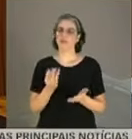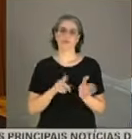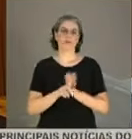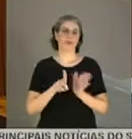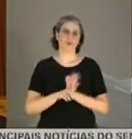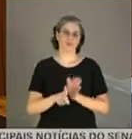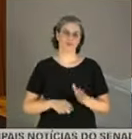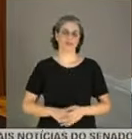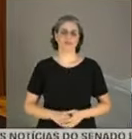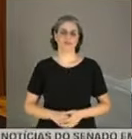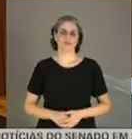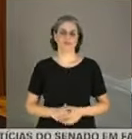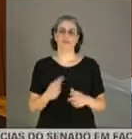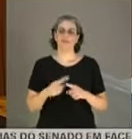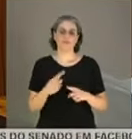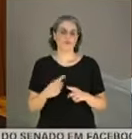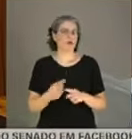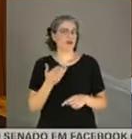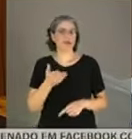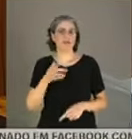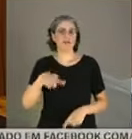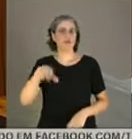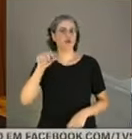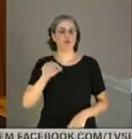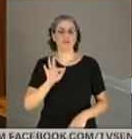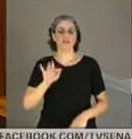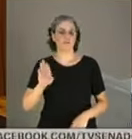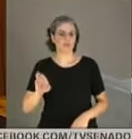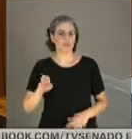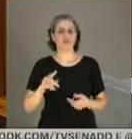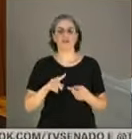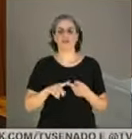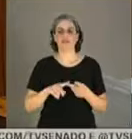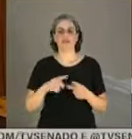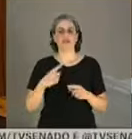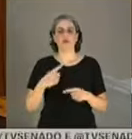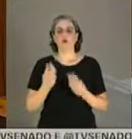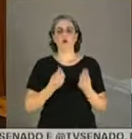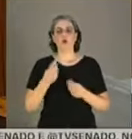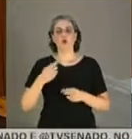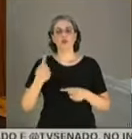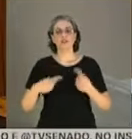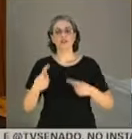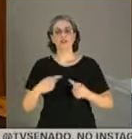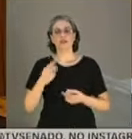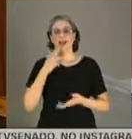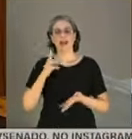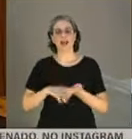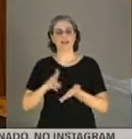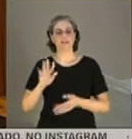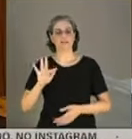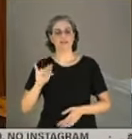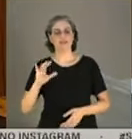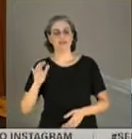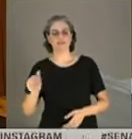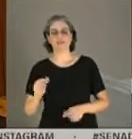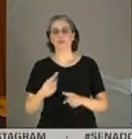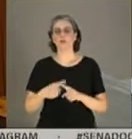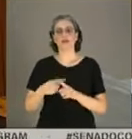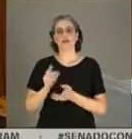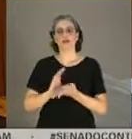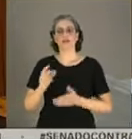perguntas. Por que que vossa senhoria escolheu o Fibbank? Como vossa senhoria discutiu essa carta de fiança? Por que vossa senhoria repassou